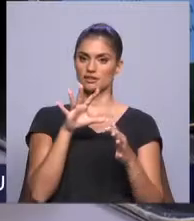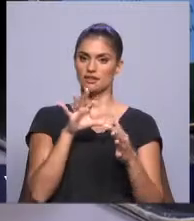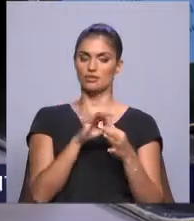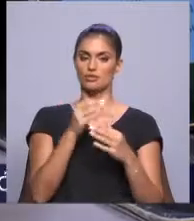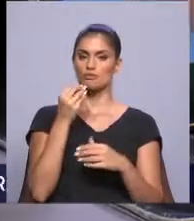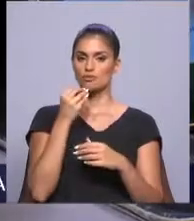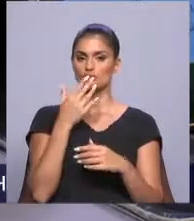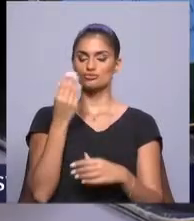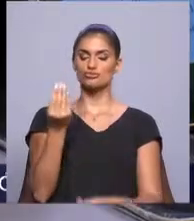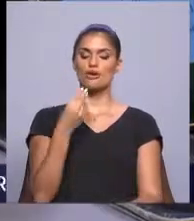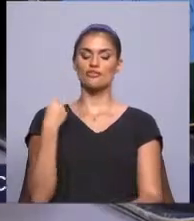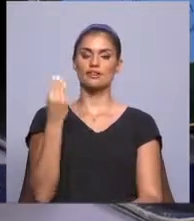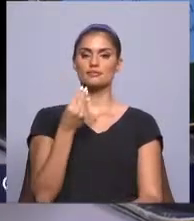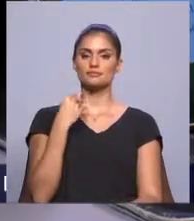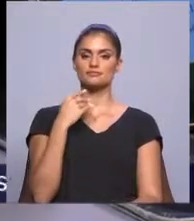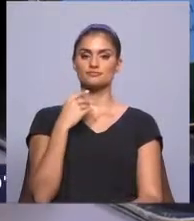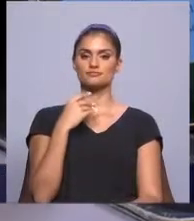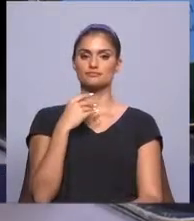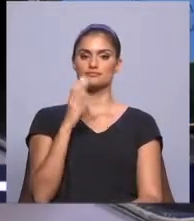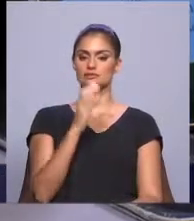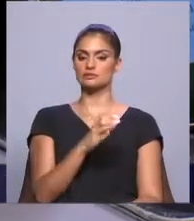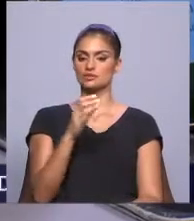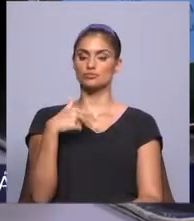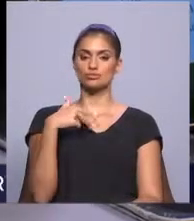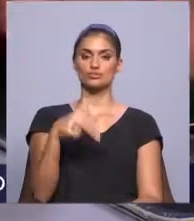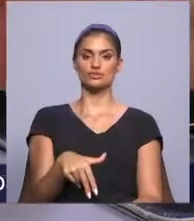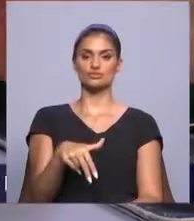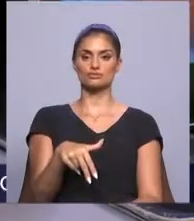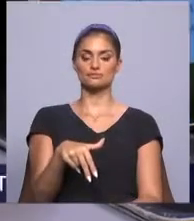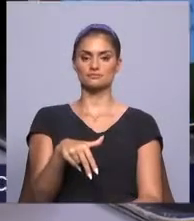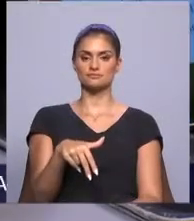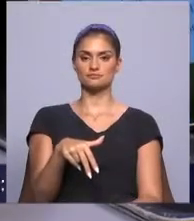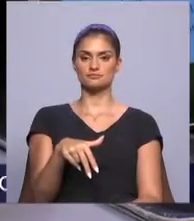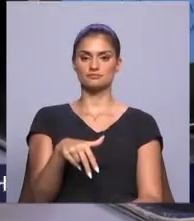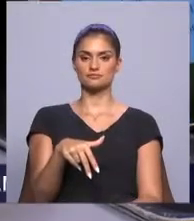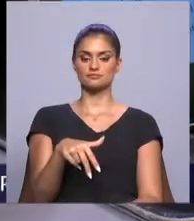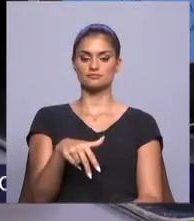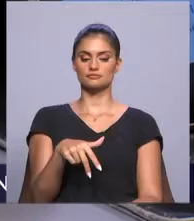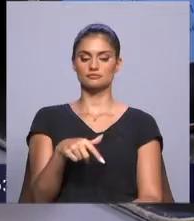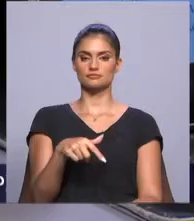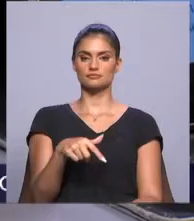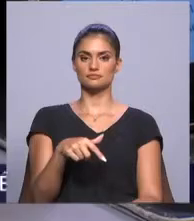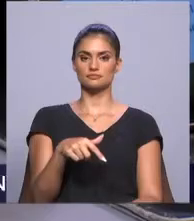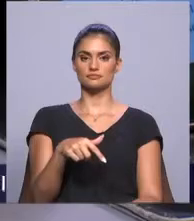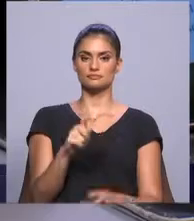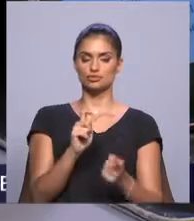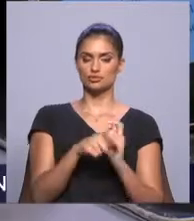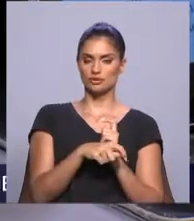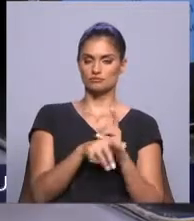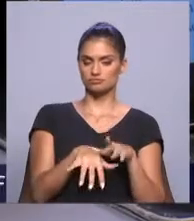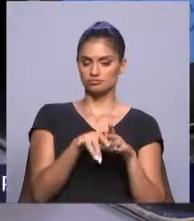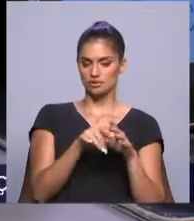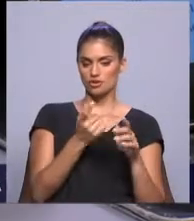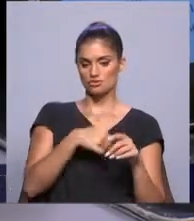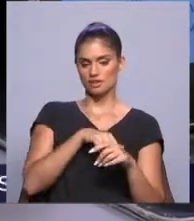que um jovem e já notável cientista português mistura aqui o conhecimento mais avançado que temos sobre a nossa